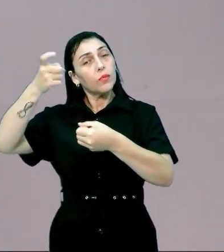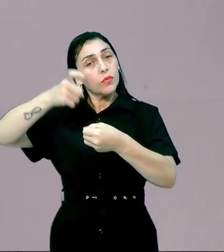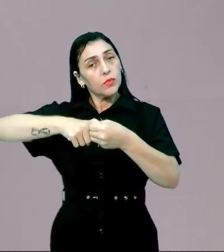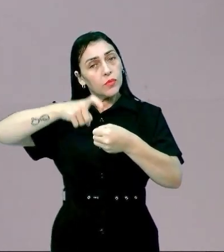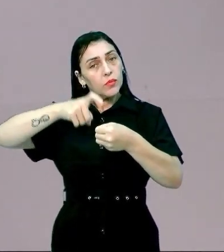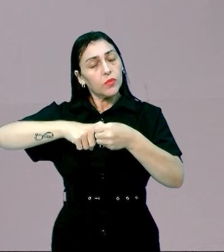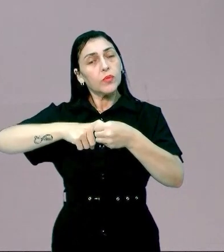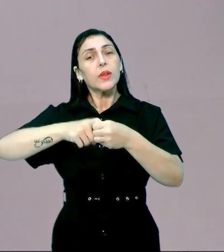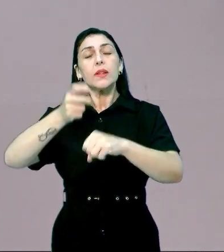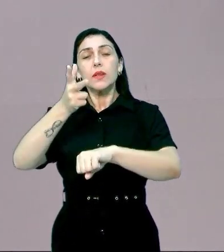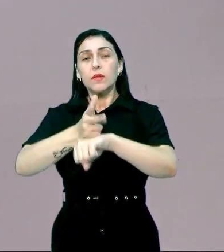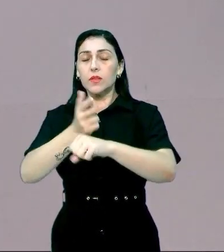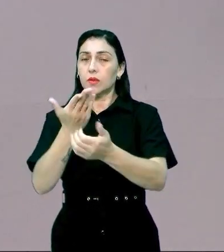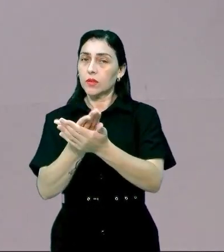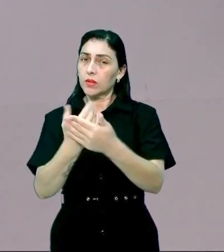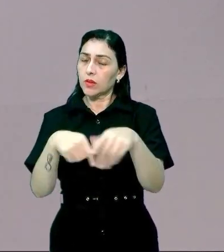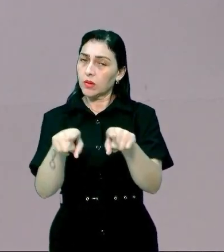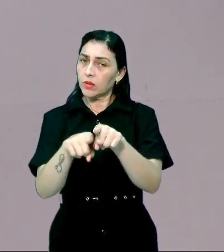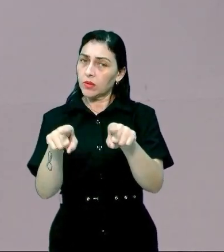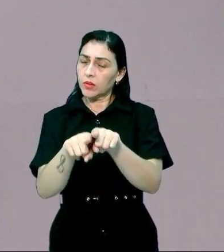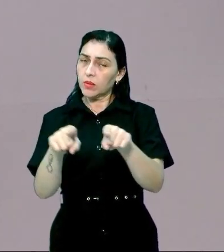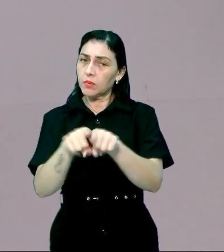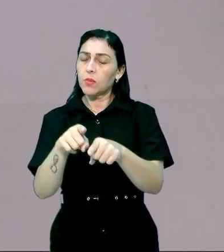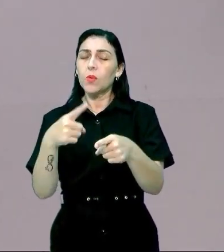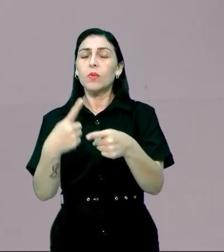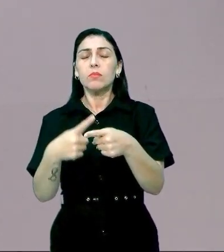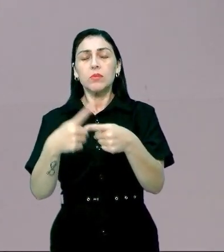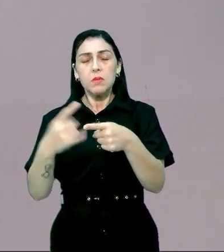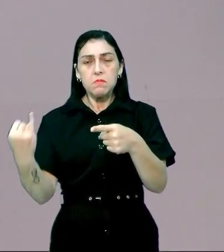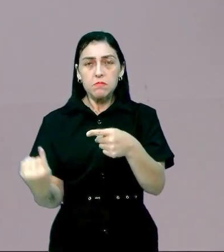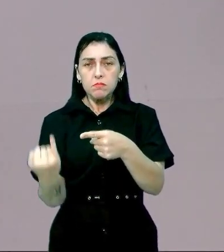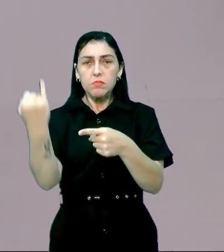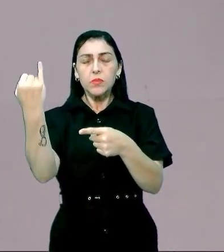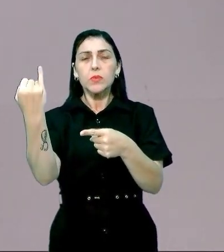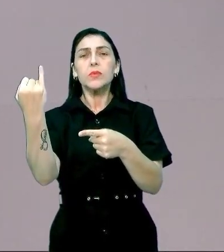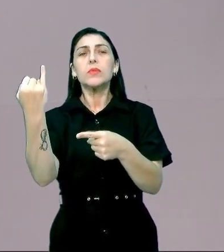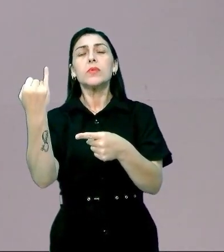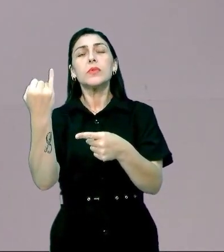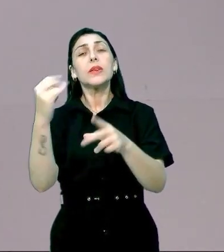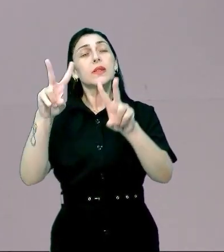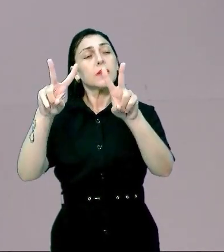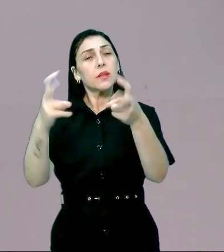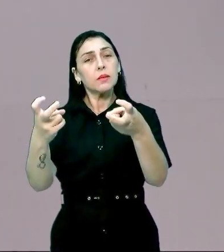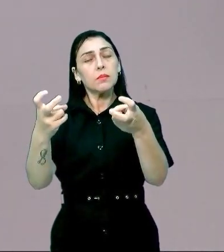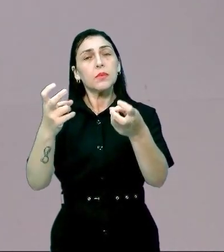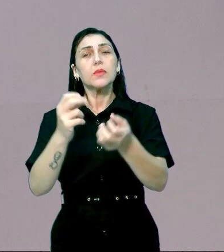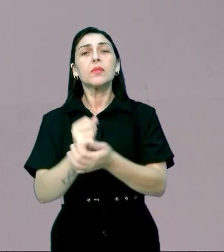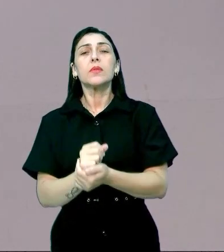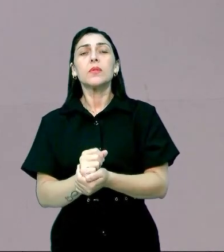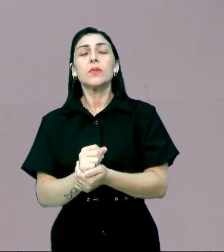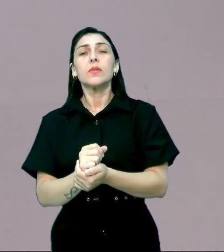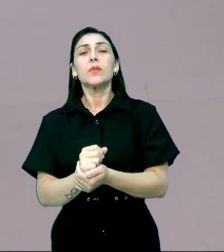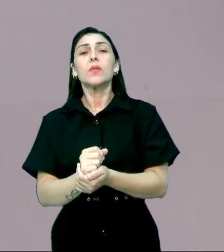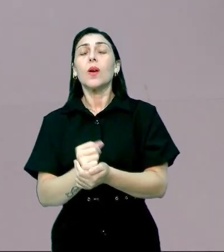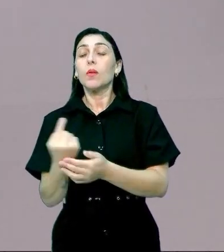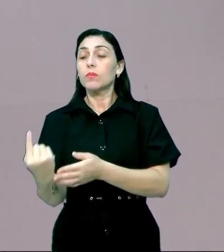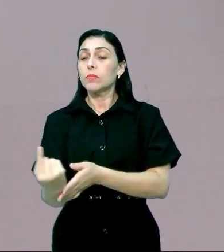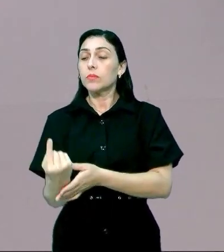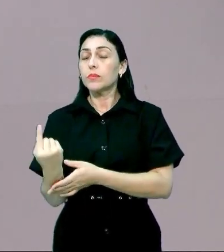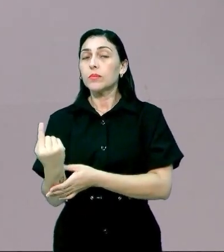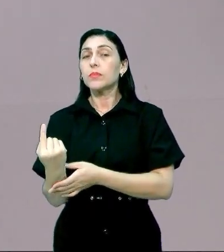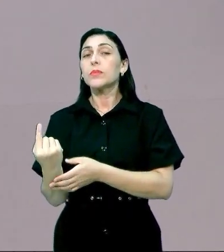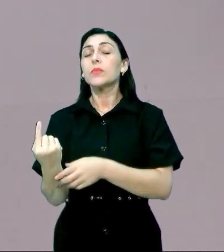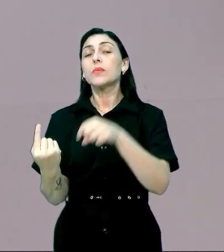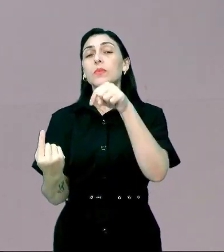retornar nesta videoaula também, porque é muito pertinente em relação a essa temática, que é quando o indivíduo